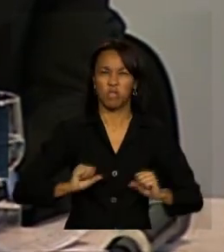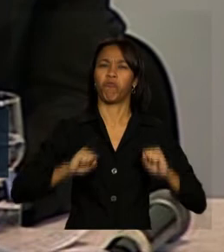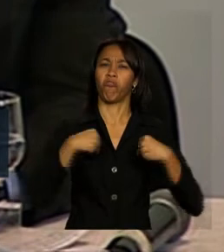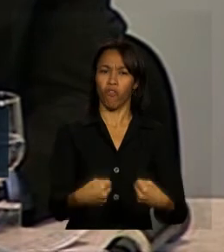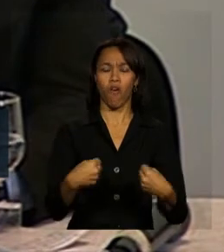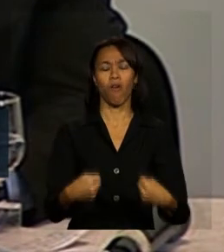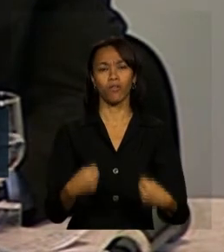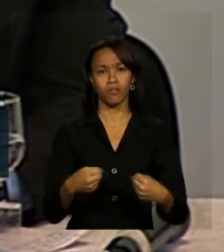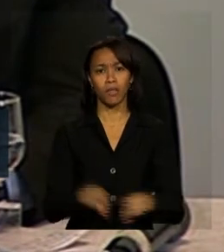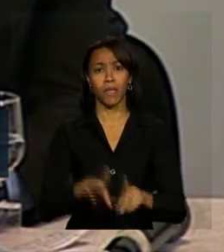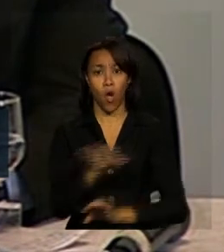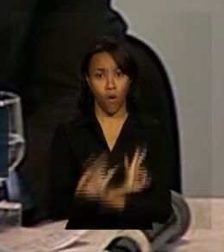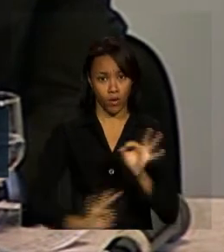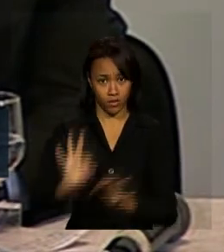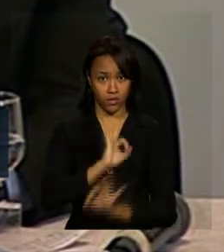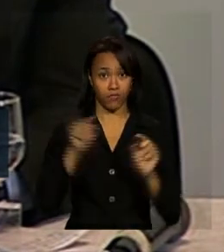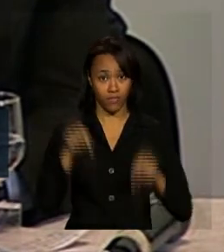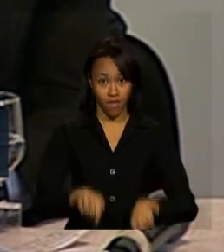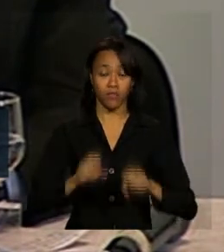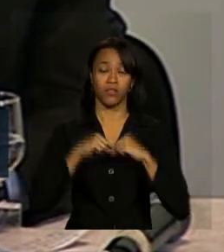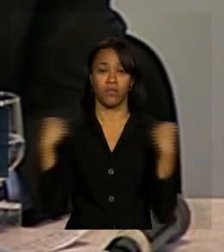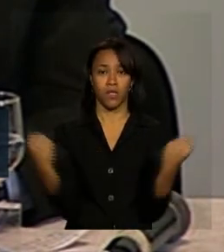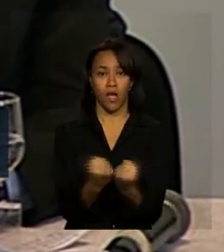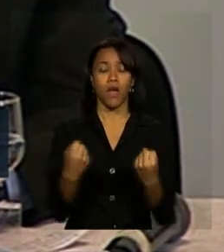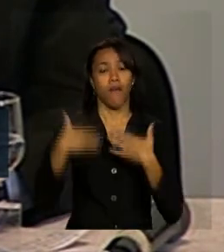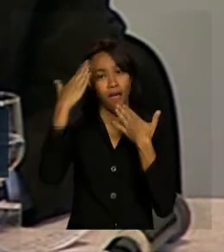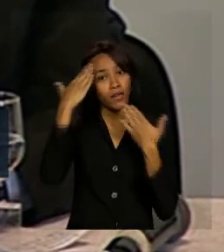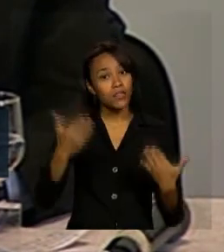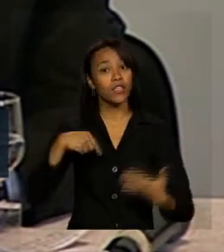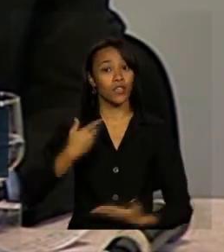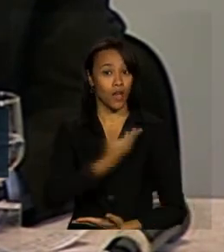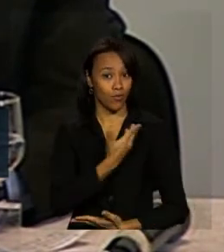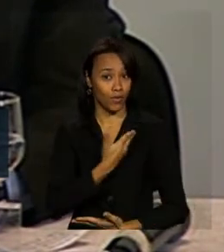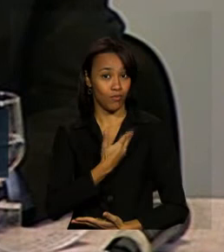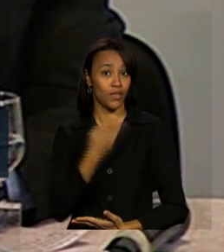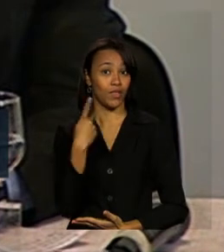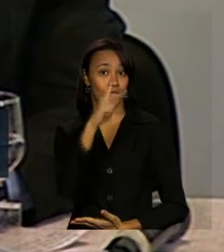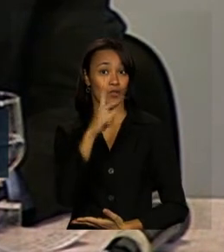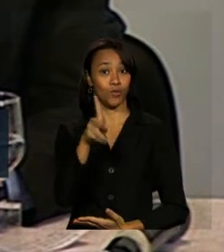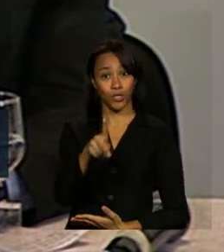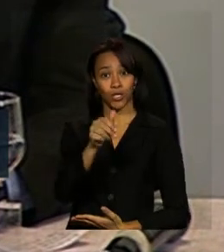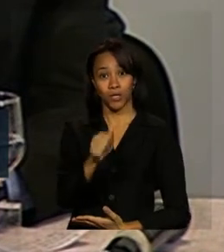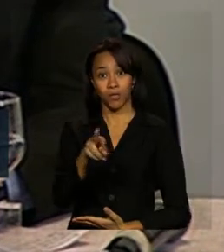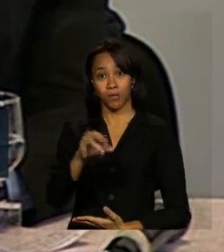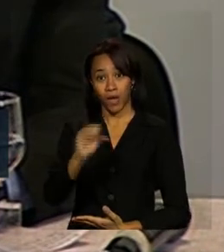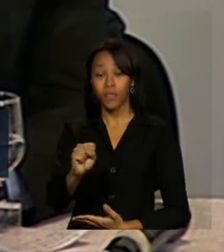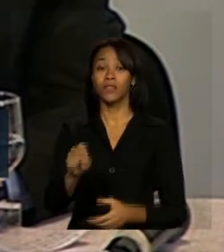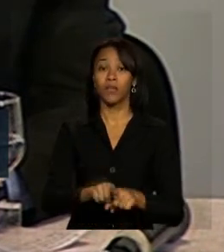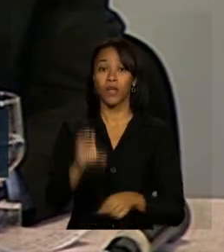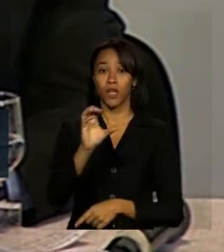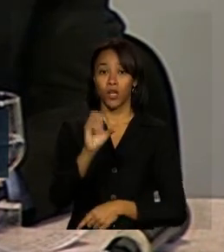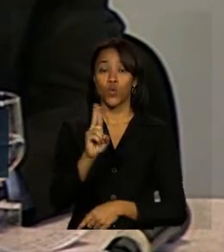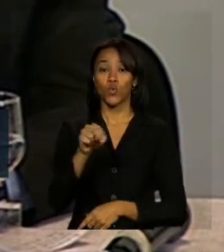também na organização deste seminário, agradecer a nossos colegas de Paris, da Unesco, sob a coordenação